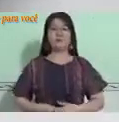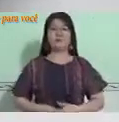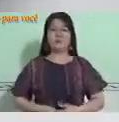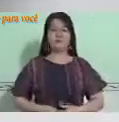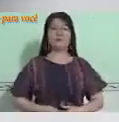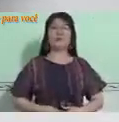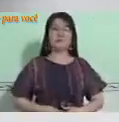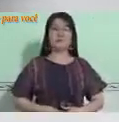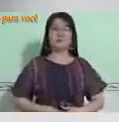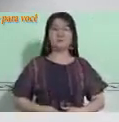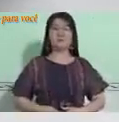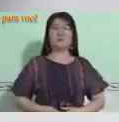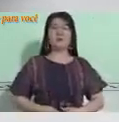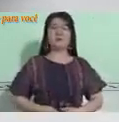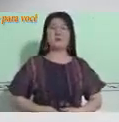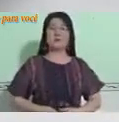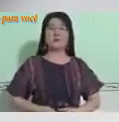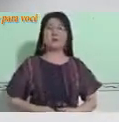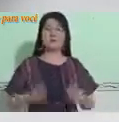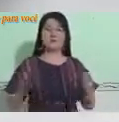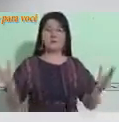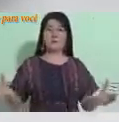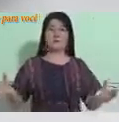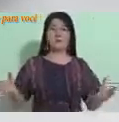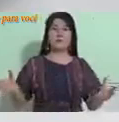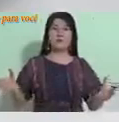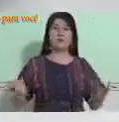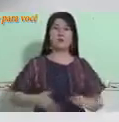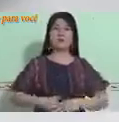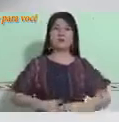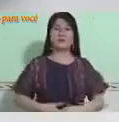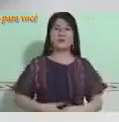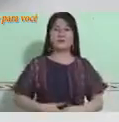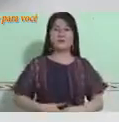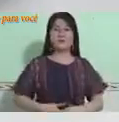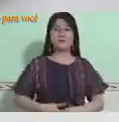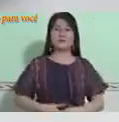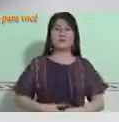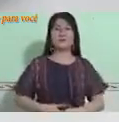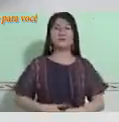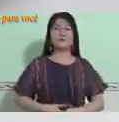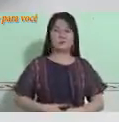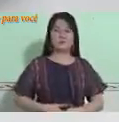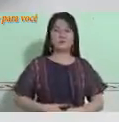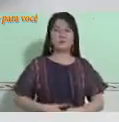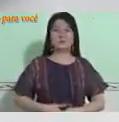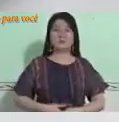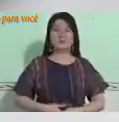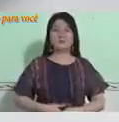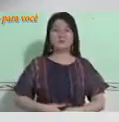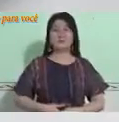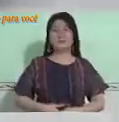Os tipos de aparelhos utilizados na ventilação não invasiva possuem várias interfaces,